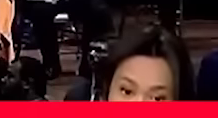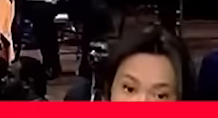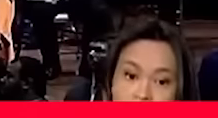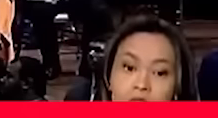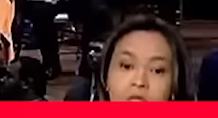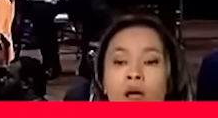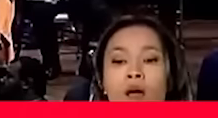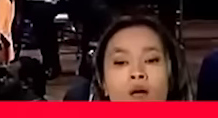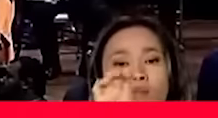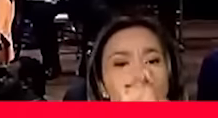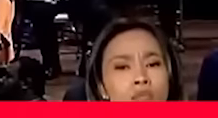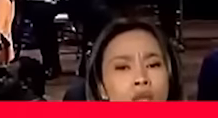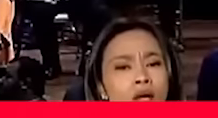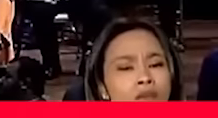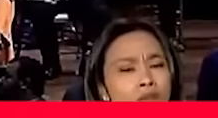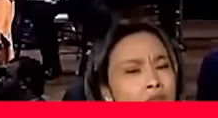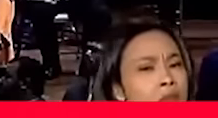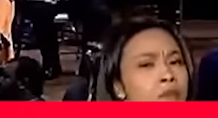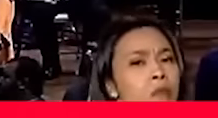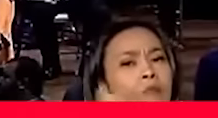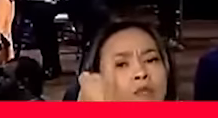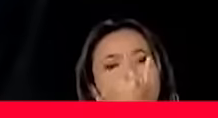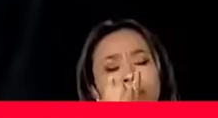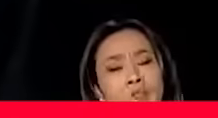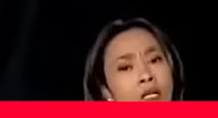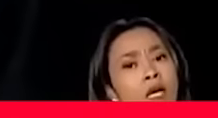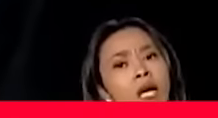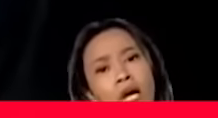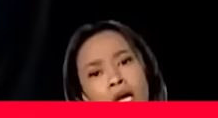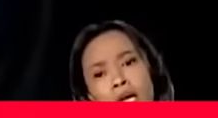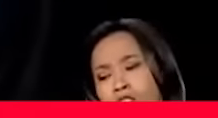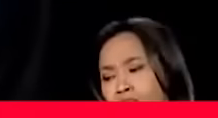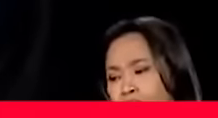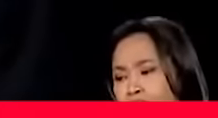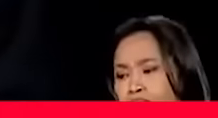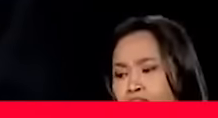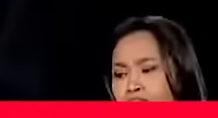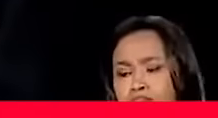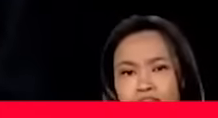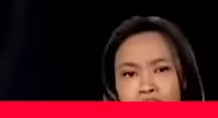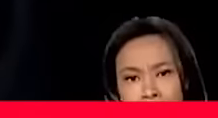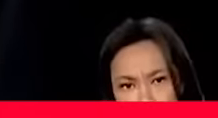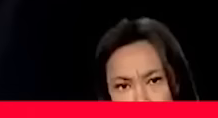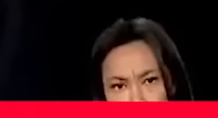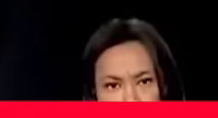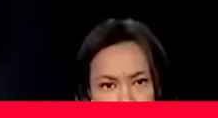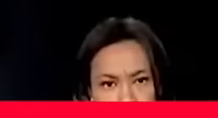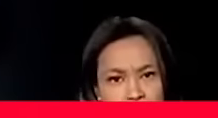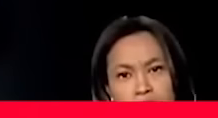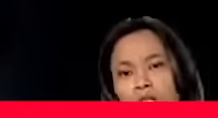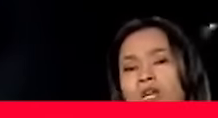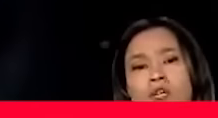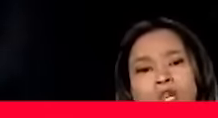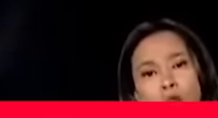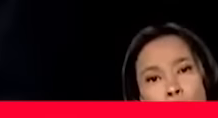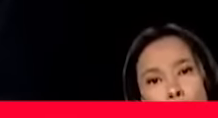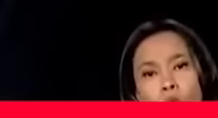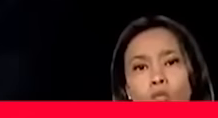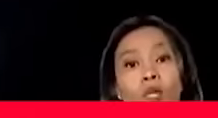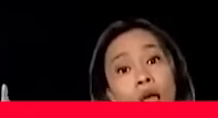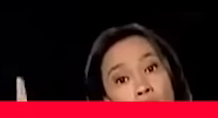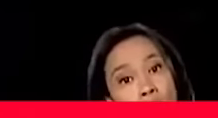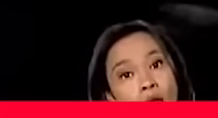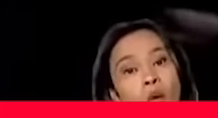anúncios importantes. Eu acho que muito antes de qualquer divergência política ou partidária ou ideológica, o importante é colocar